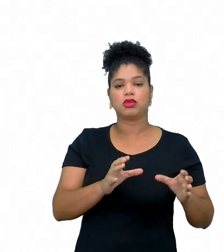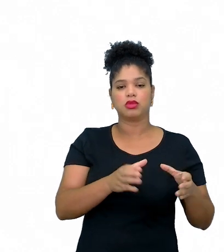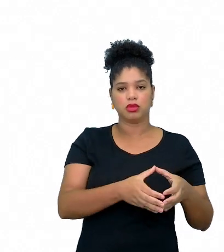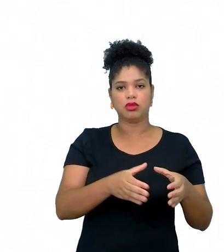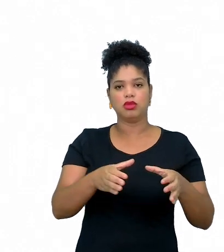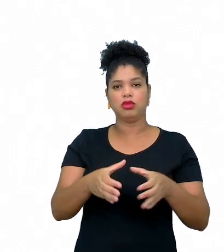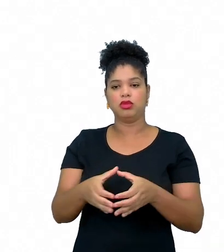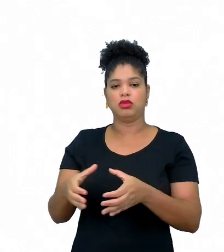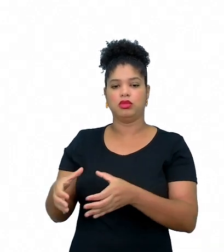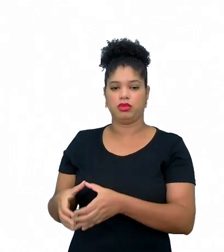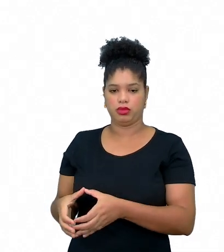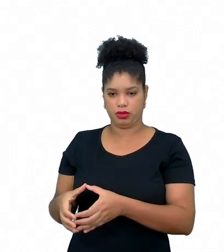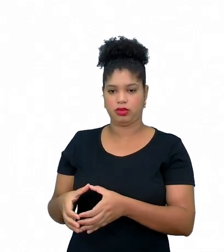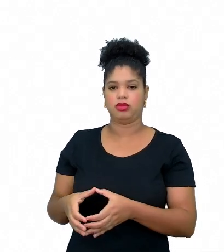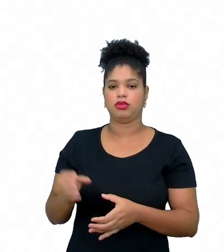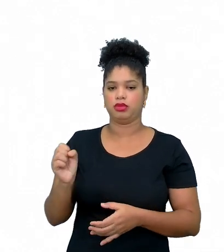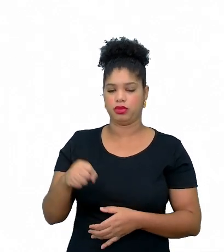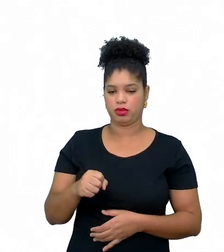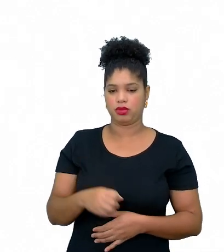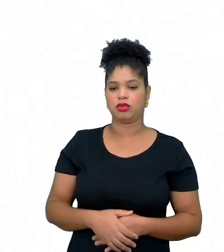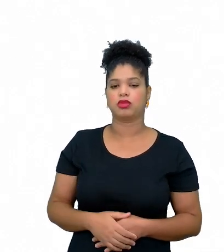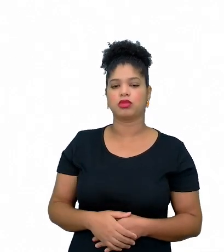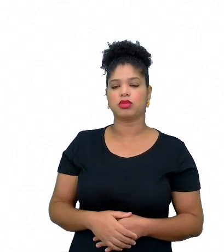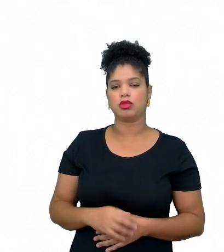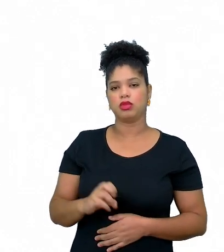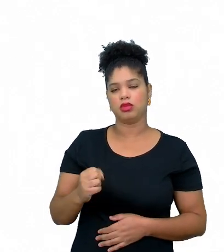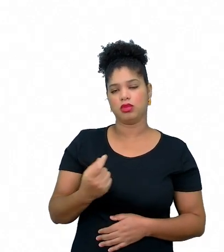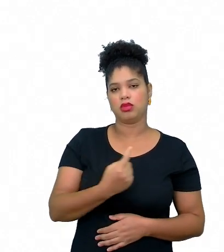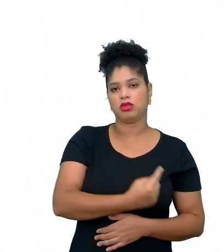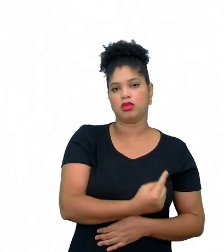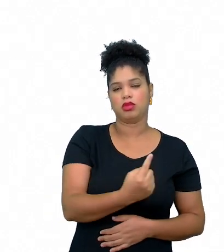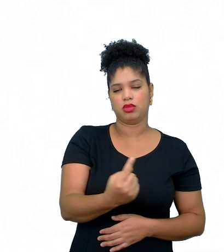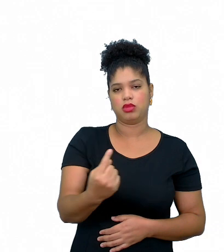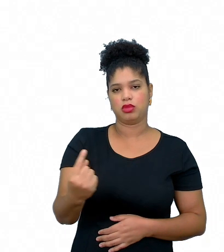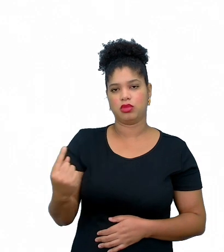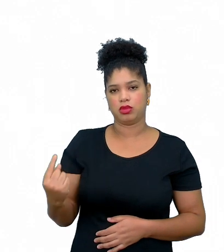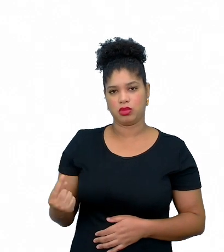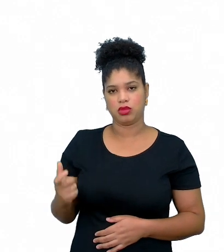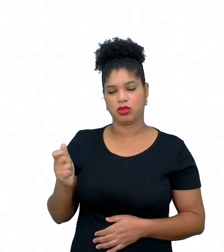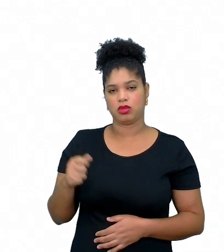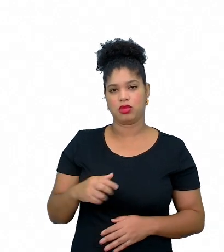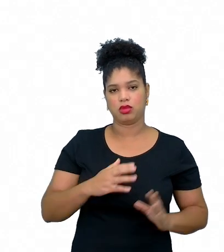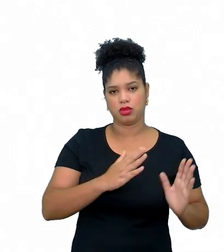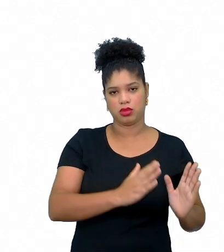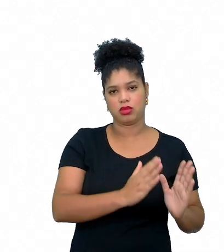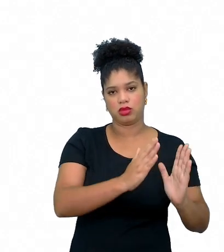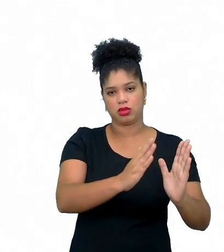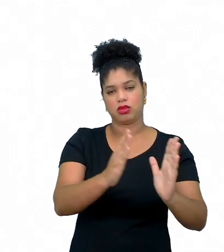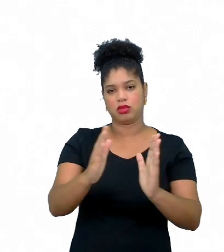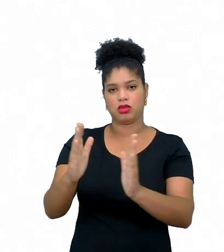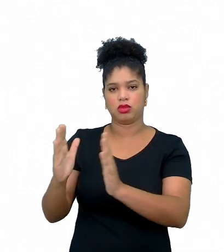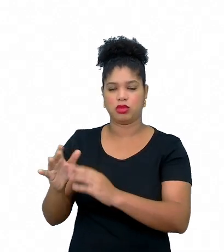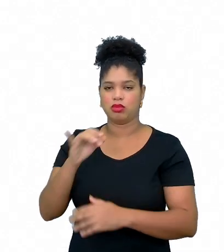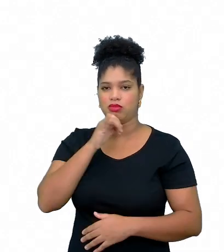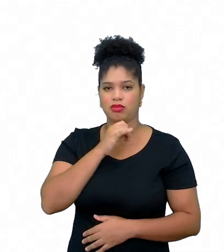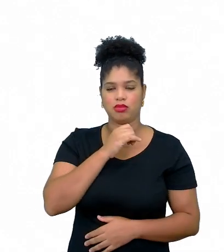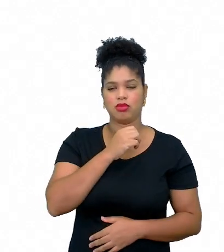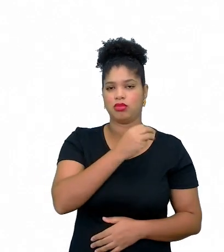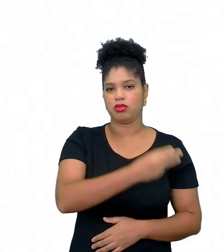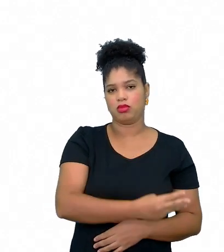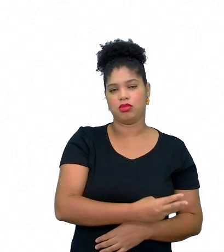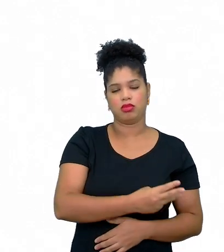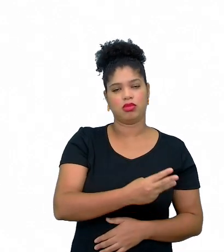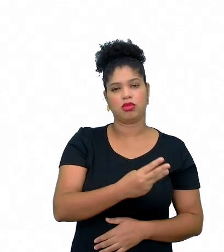grupos ou até mesmo individualmente em estações. Então, você pode ter 3 ou